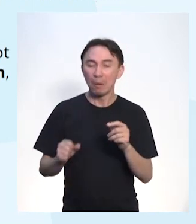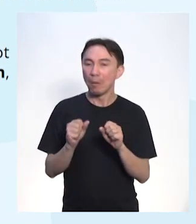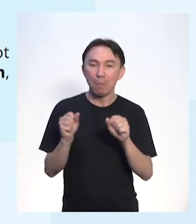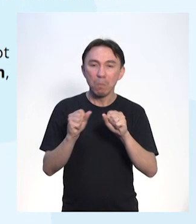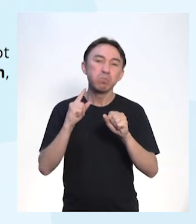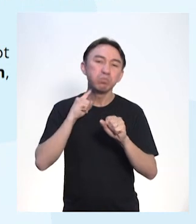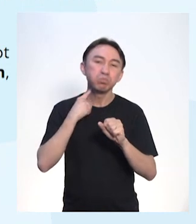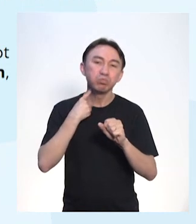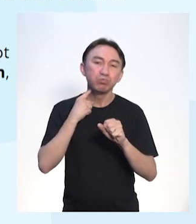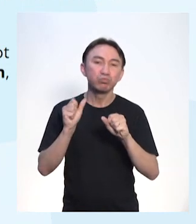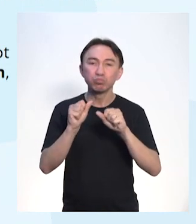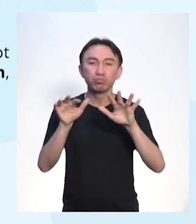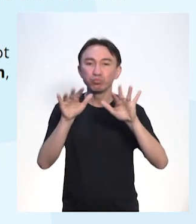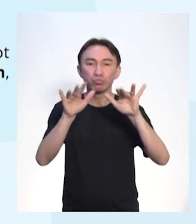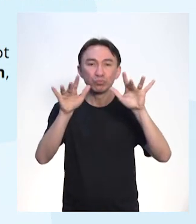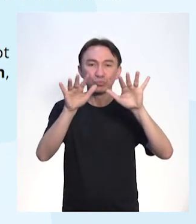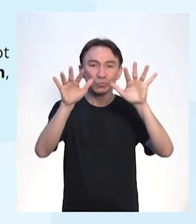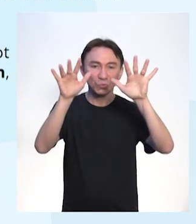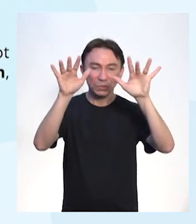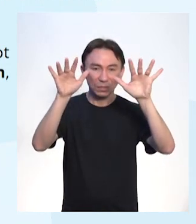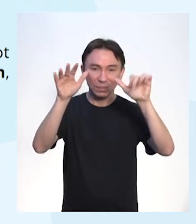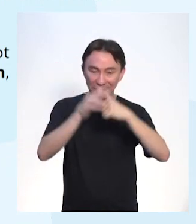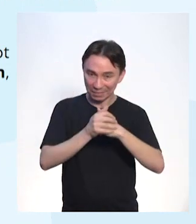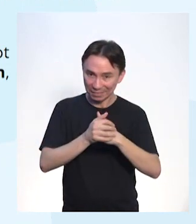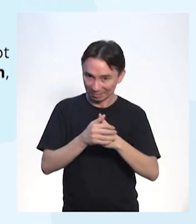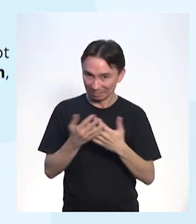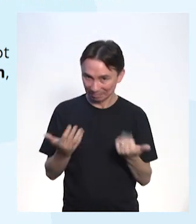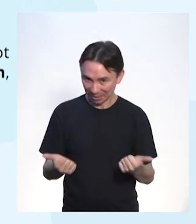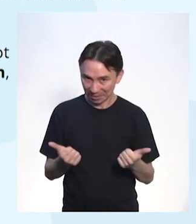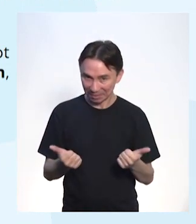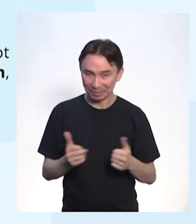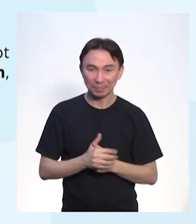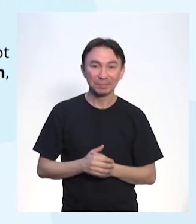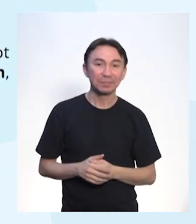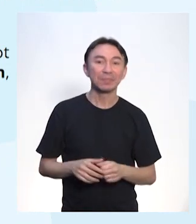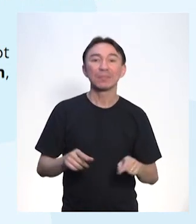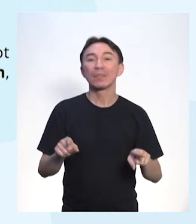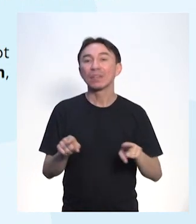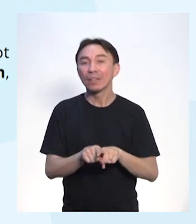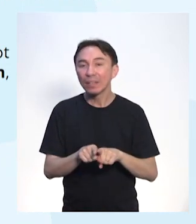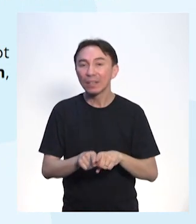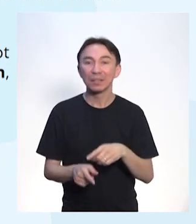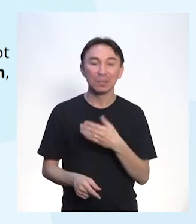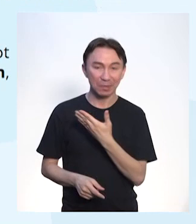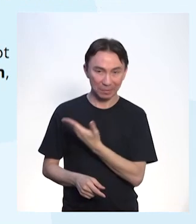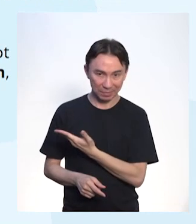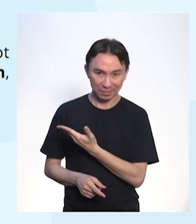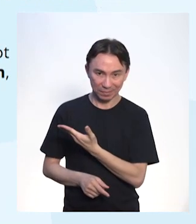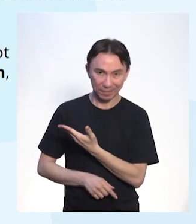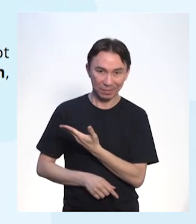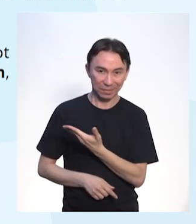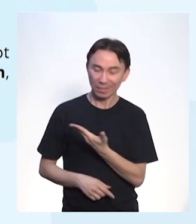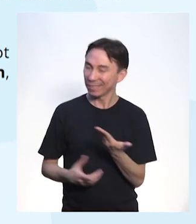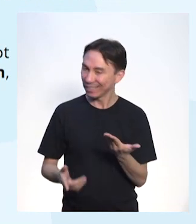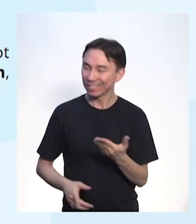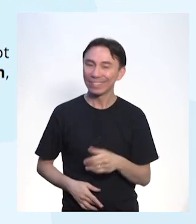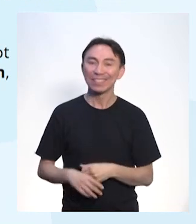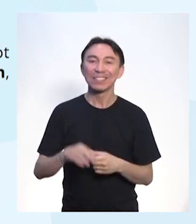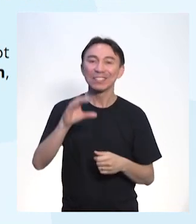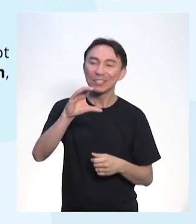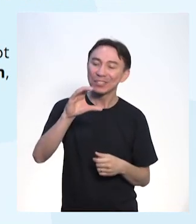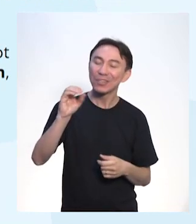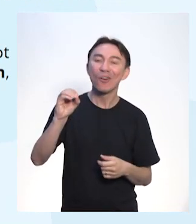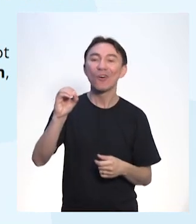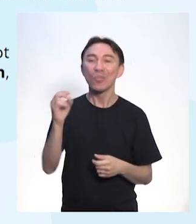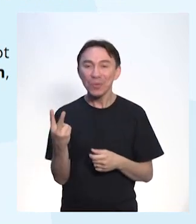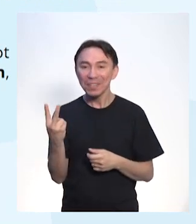juntas aqui, o air dá a qualidade do poluente, né? E aí você tem dióxido de carbono. Então, olha só, o vocabulário técnico